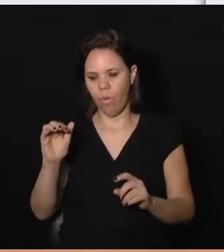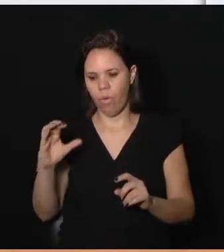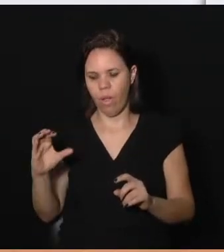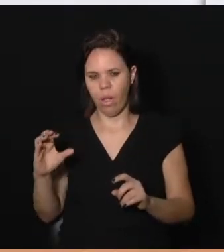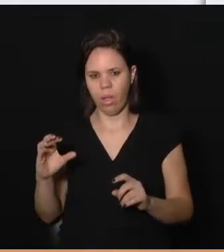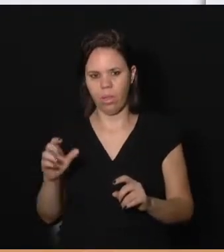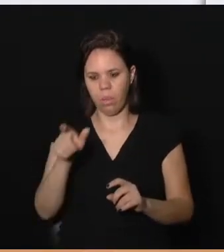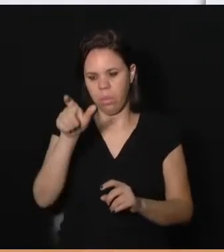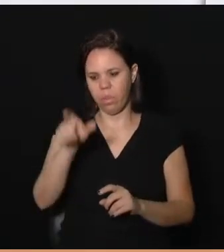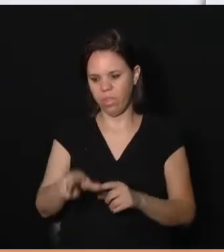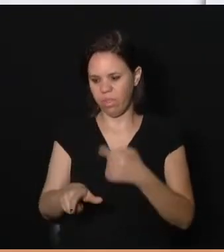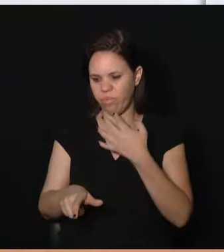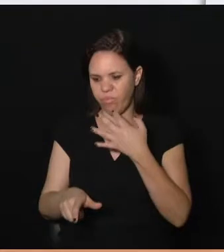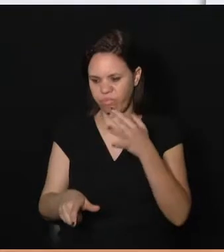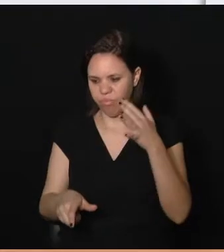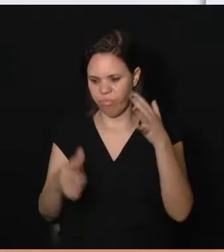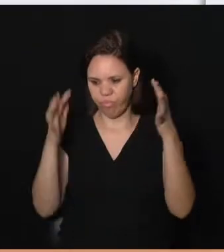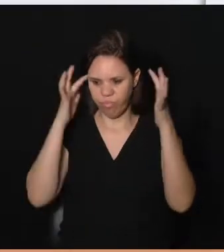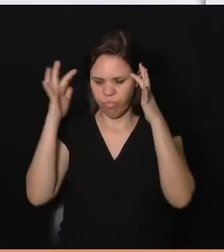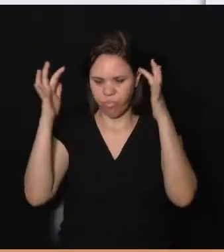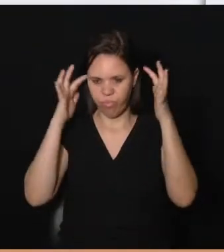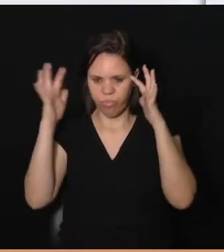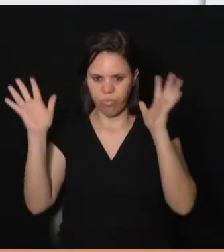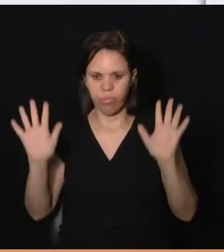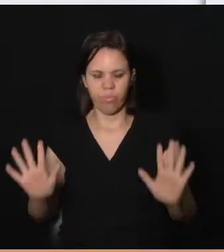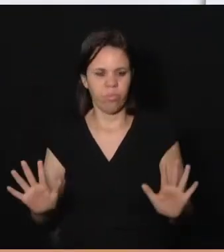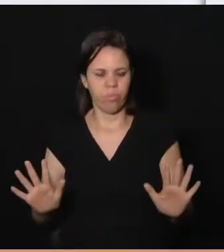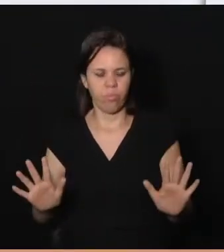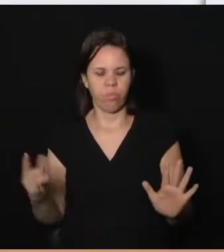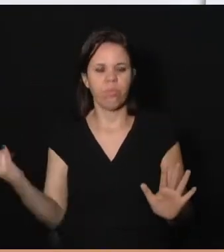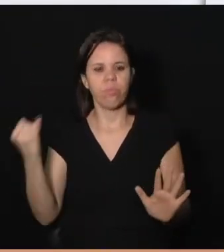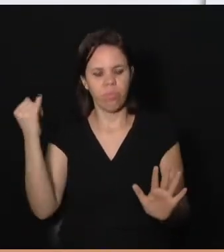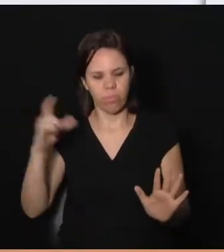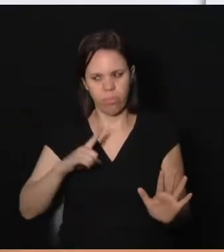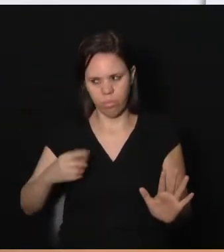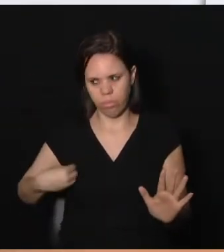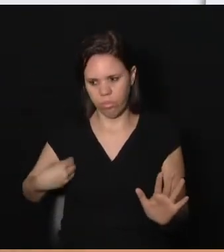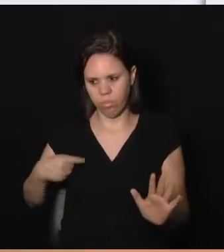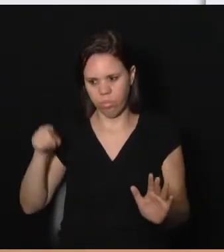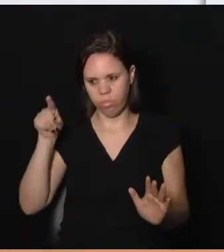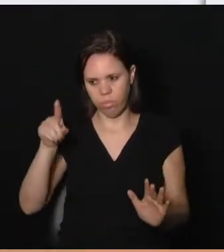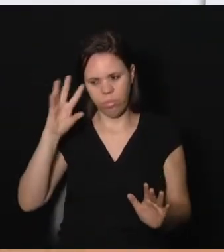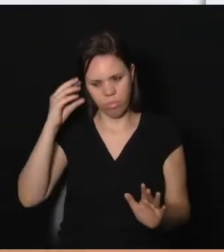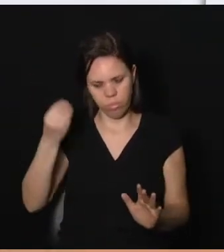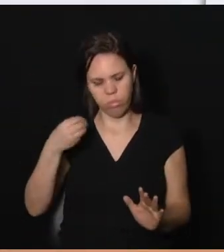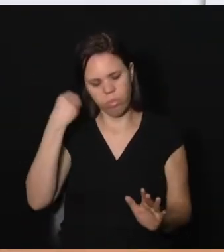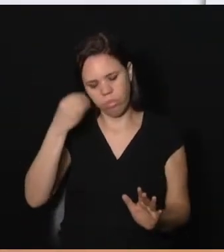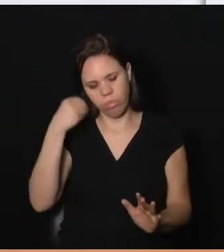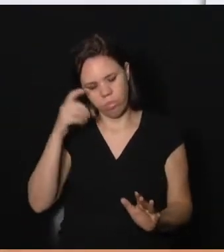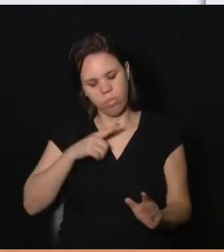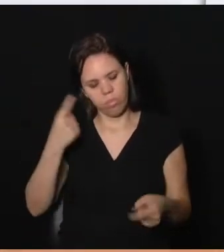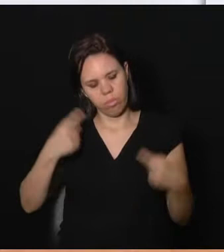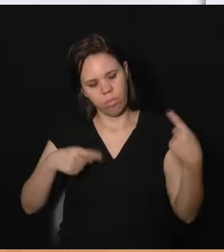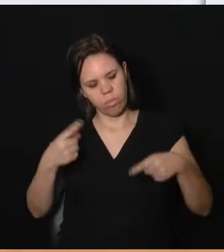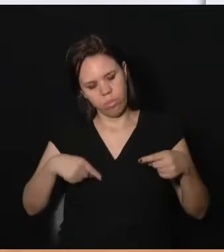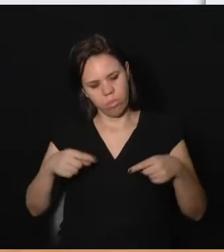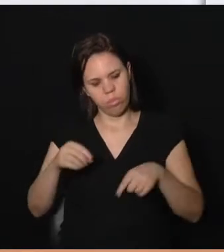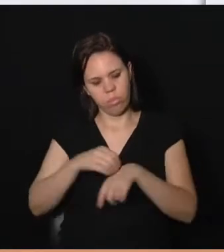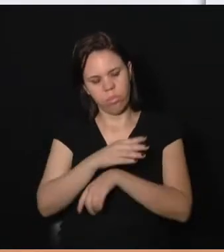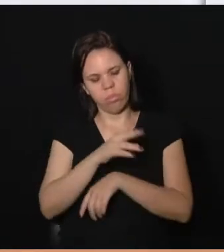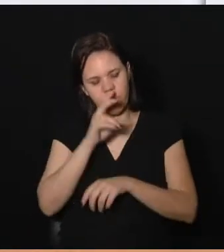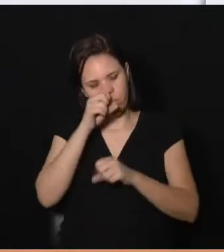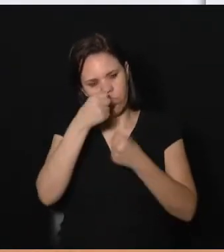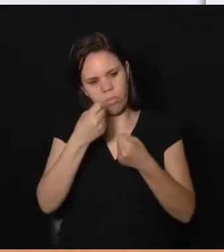o cara vai ficar perdido, né? Então é importante ele estar ali, mas ele entender do que está sendo discutido e ter uma